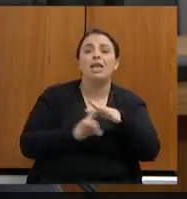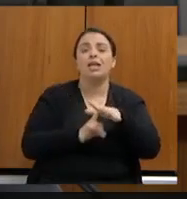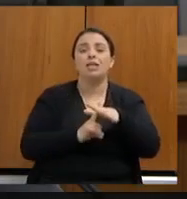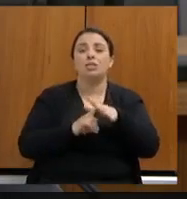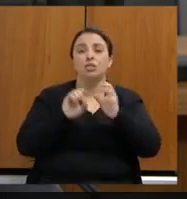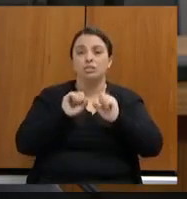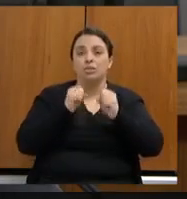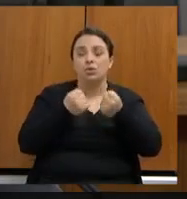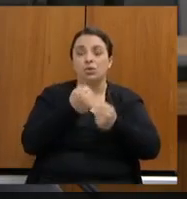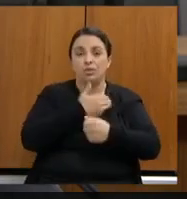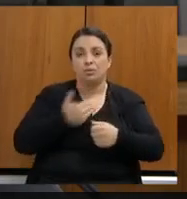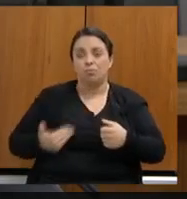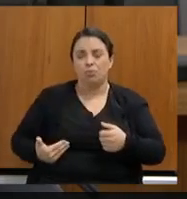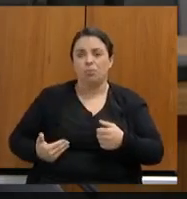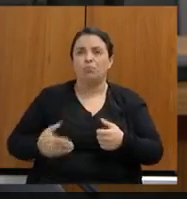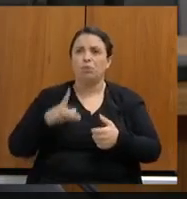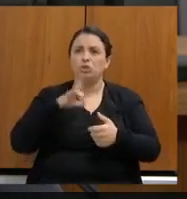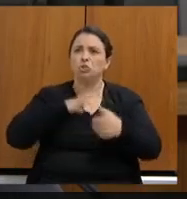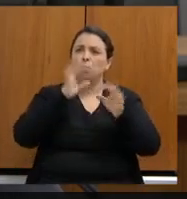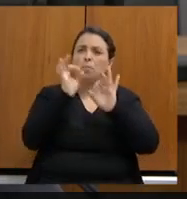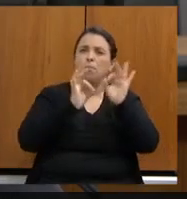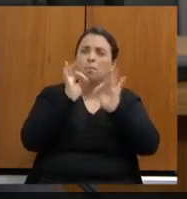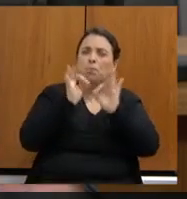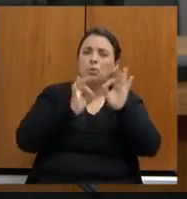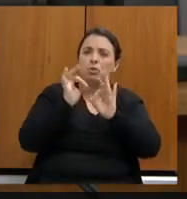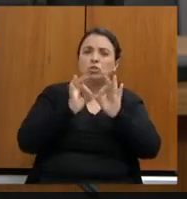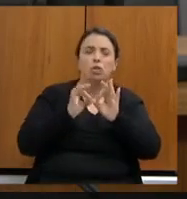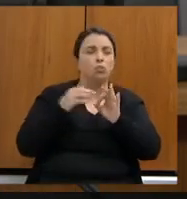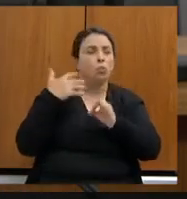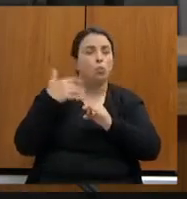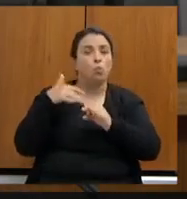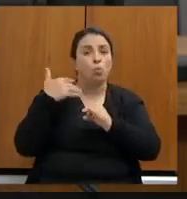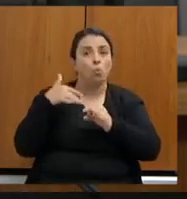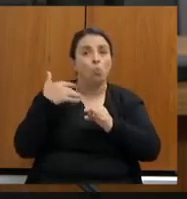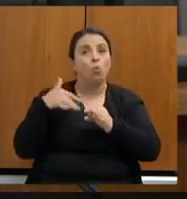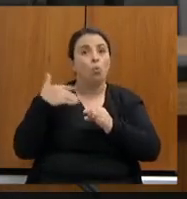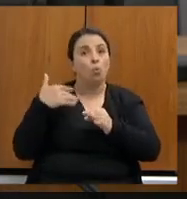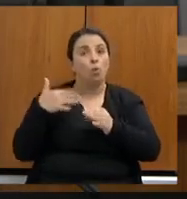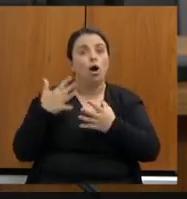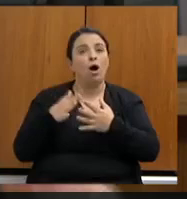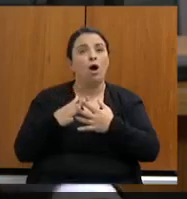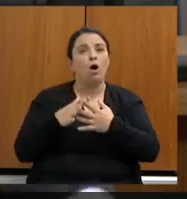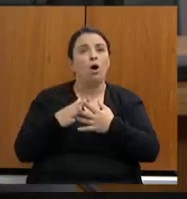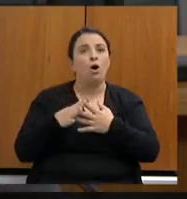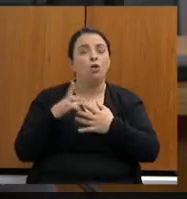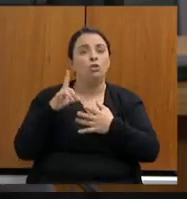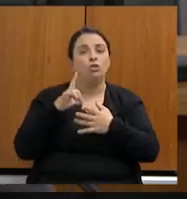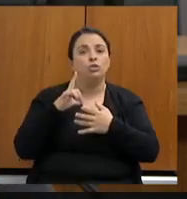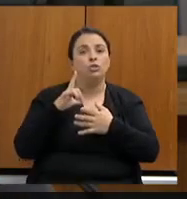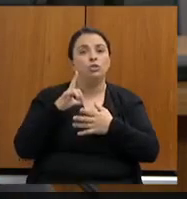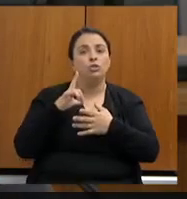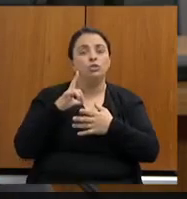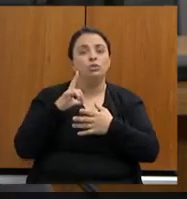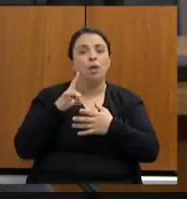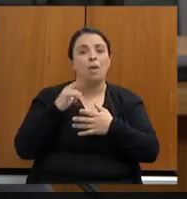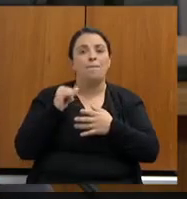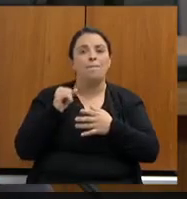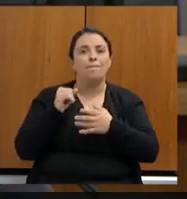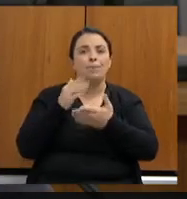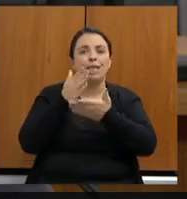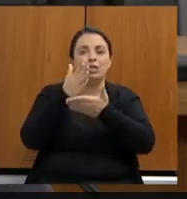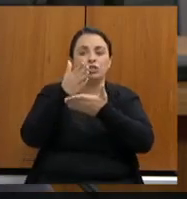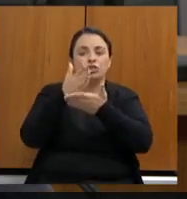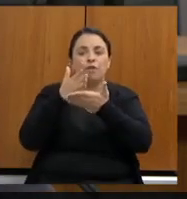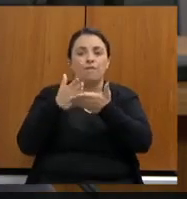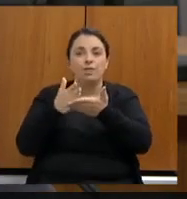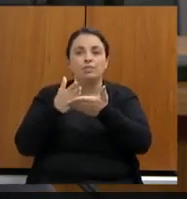também com cinturão Rodrigo que ser melhor memória do que eu um cinturão na divisa de Minas Gerais também